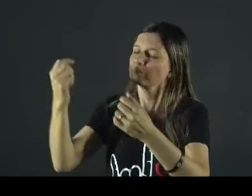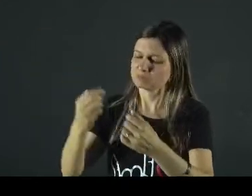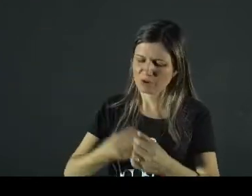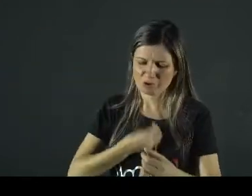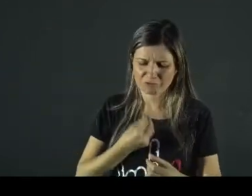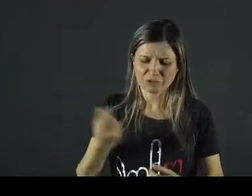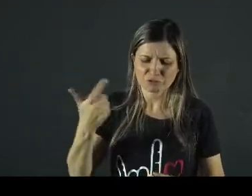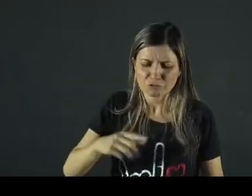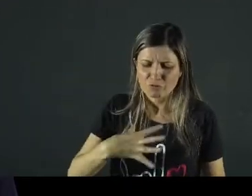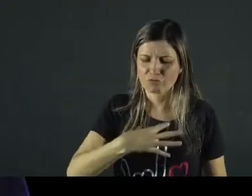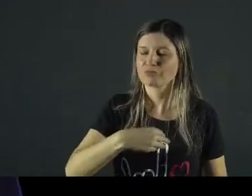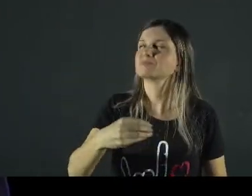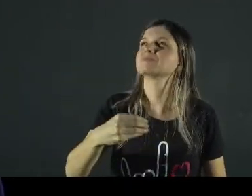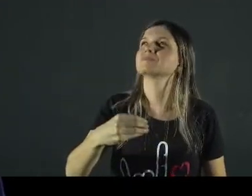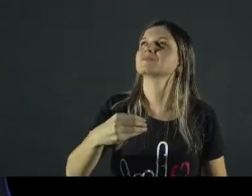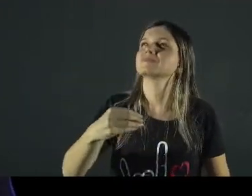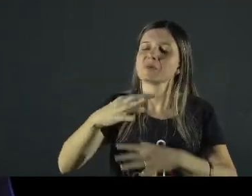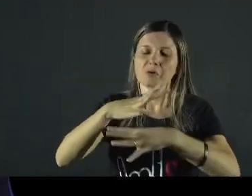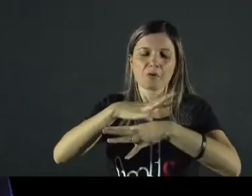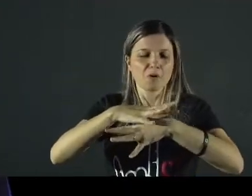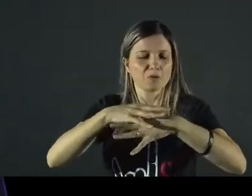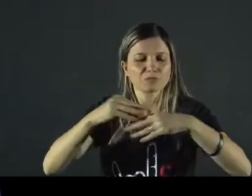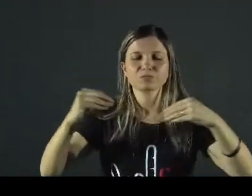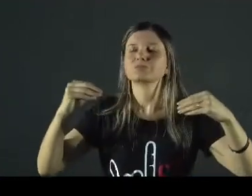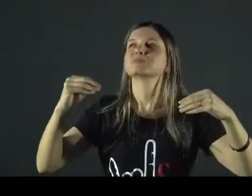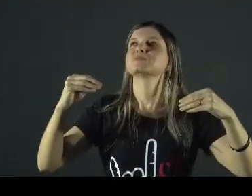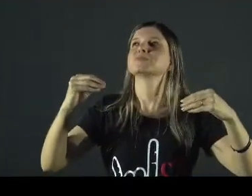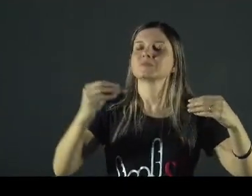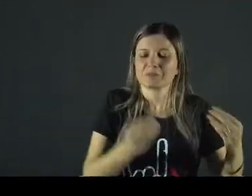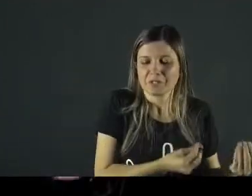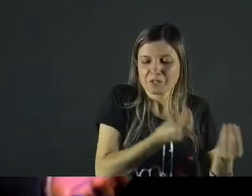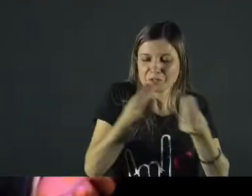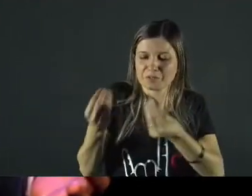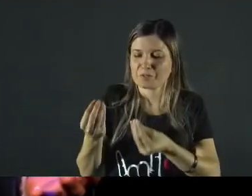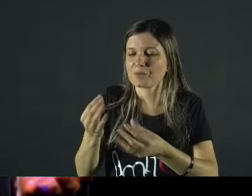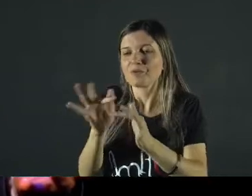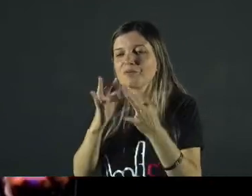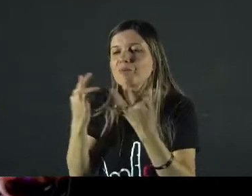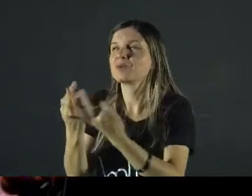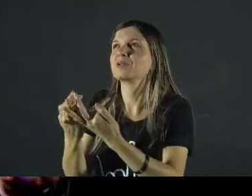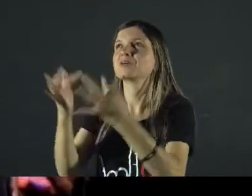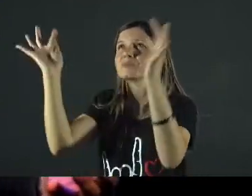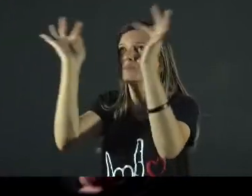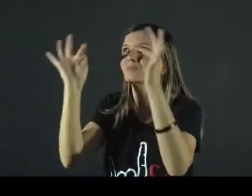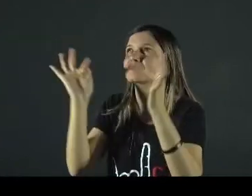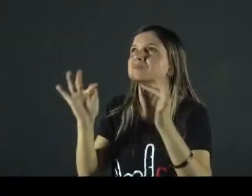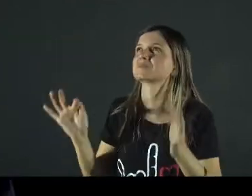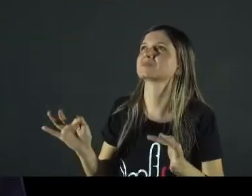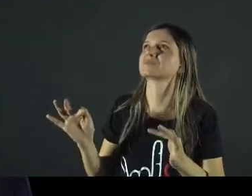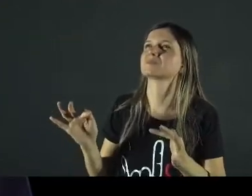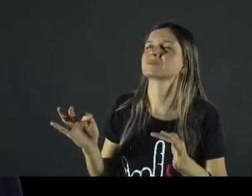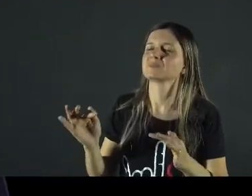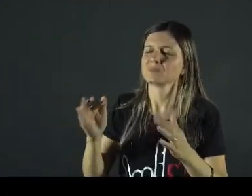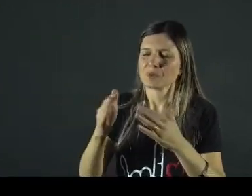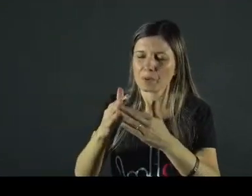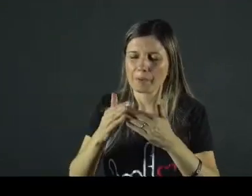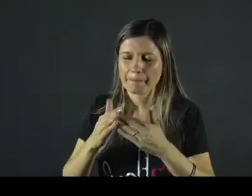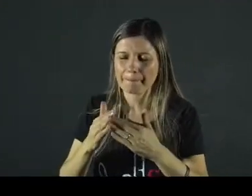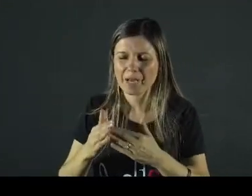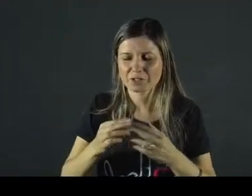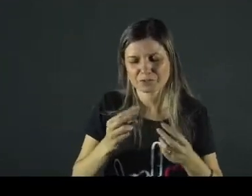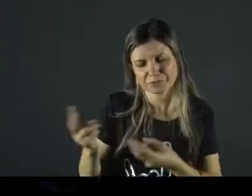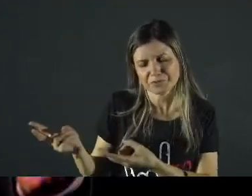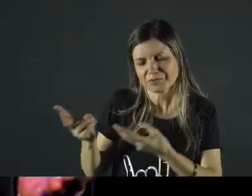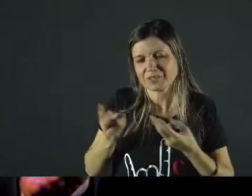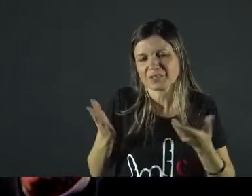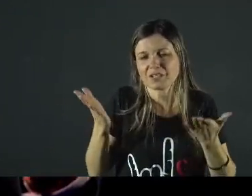aquela criança sã e salva aos braços daquela mãe. Peço que o Senhor visite esse querido irmão, essa querida